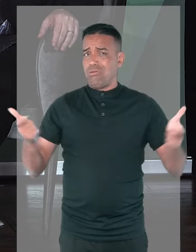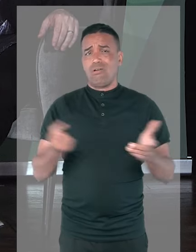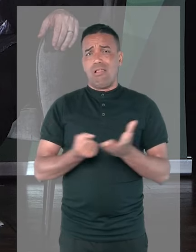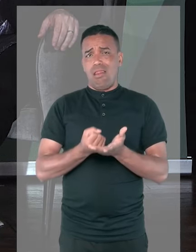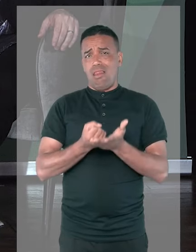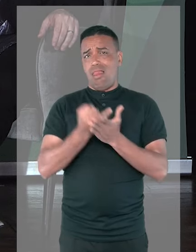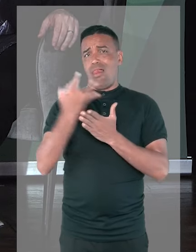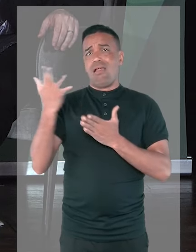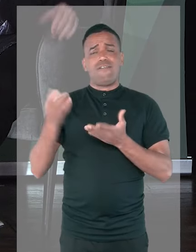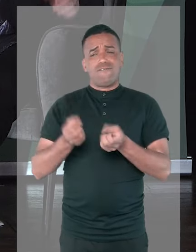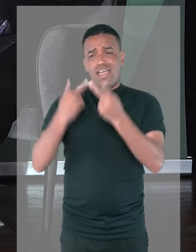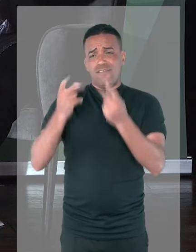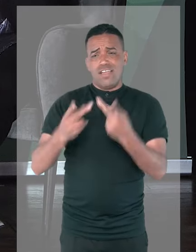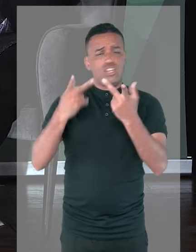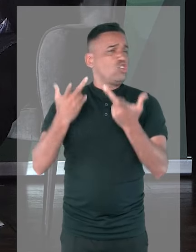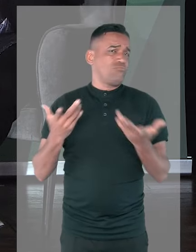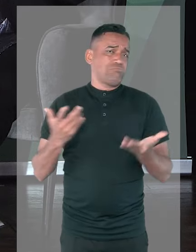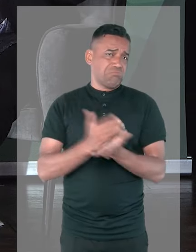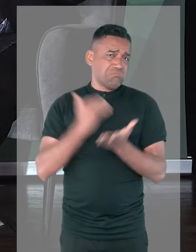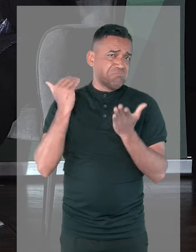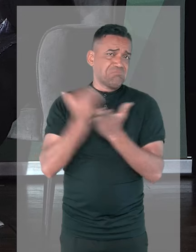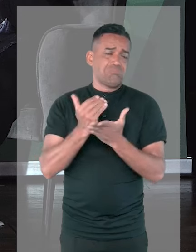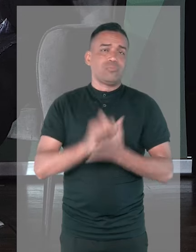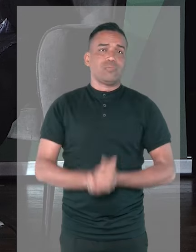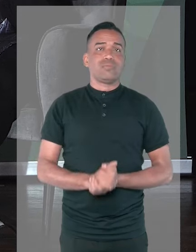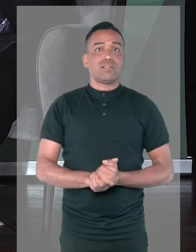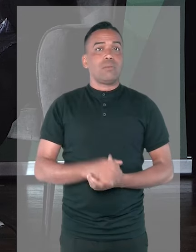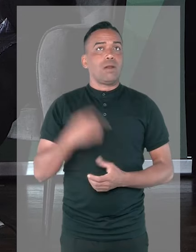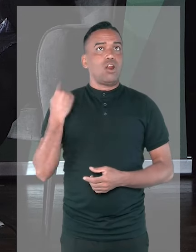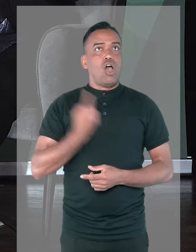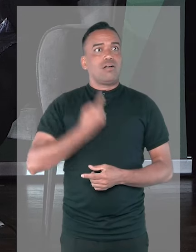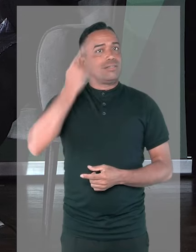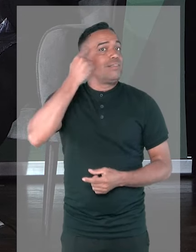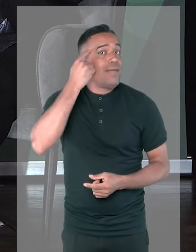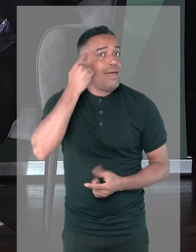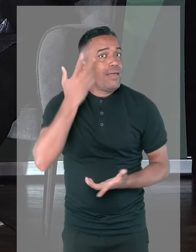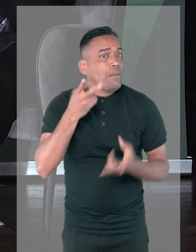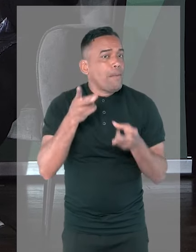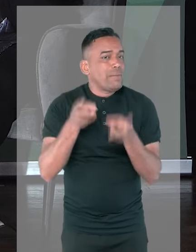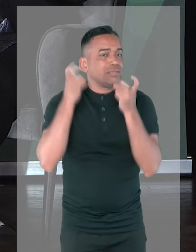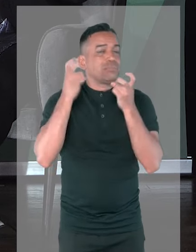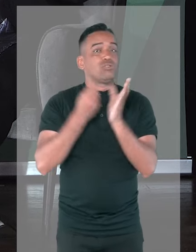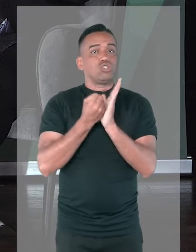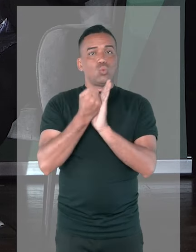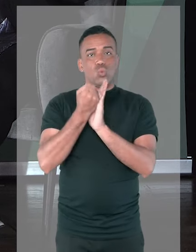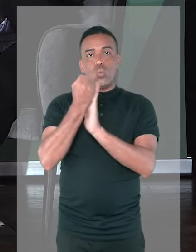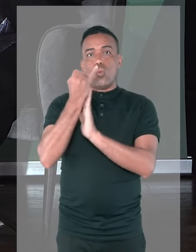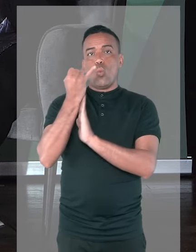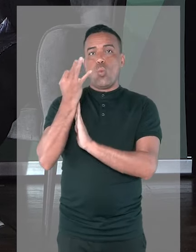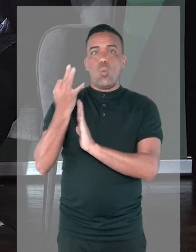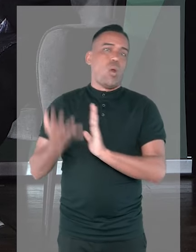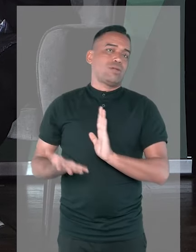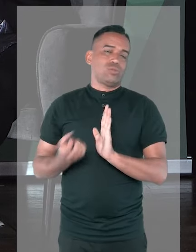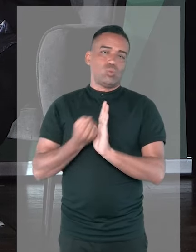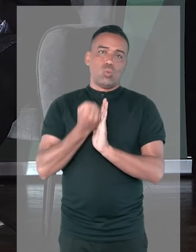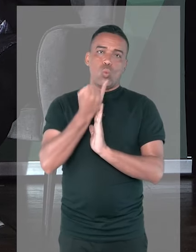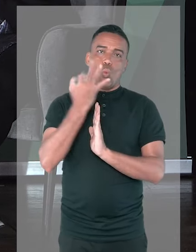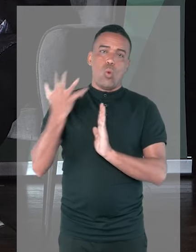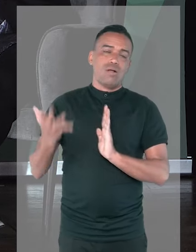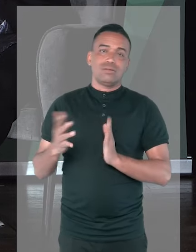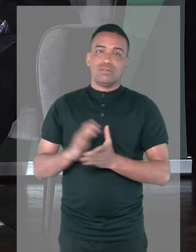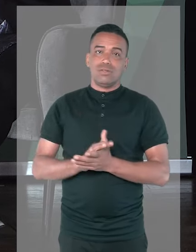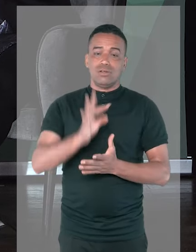Esses livros vendiam muito. Então, ou seja, para a gente ter uma ideia de noção de quantidade. O